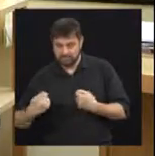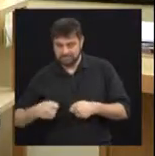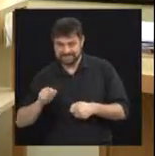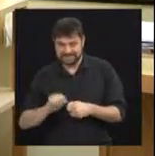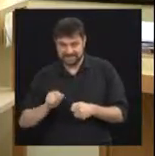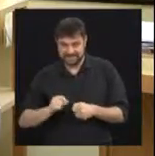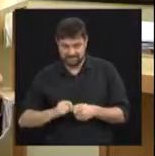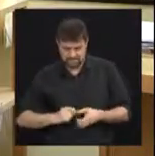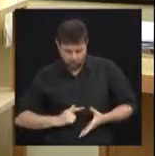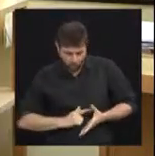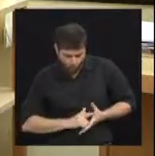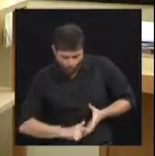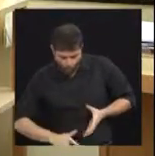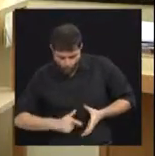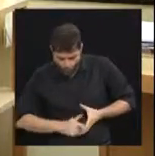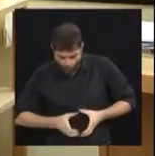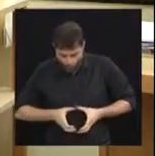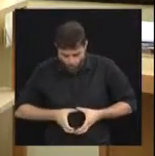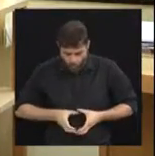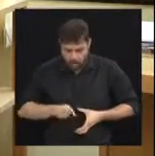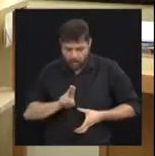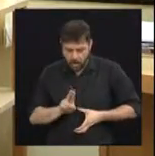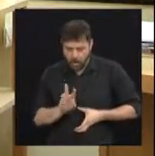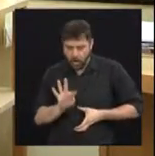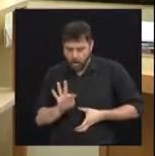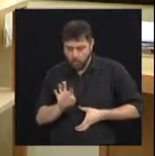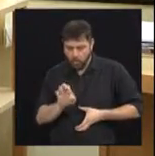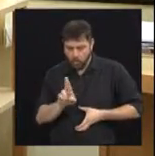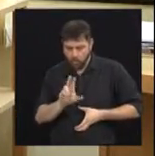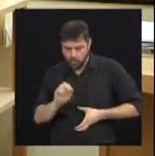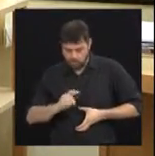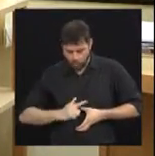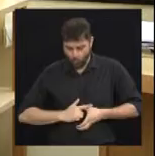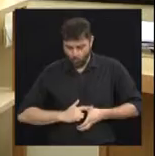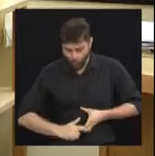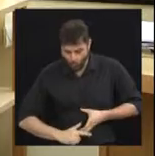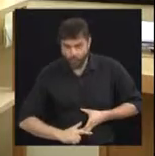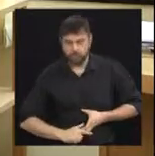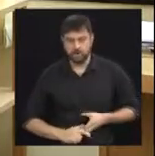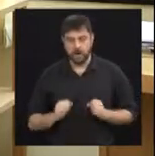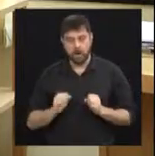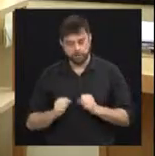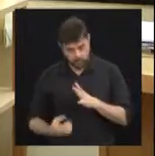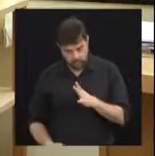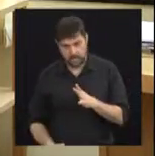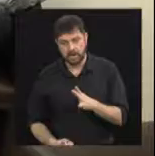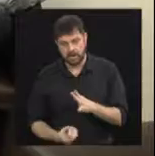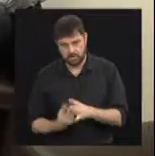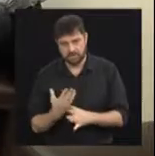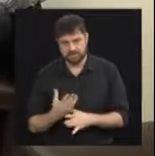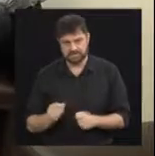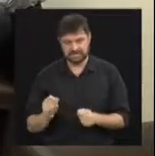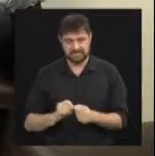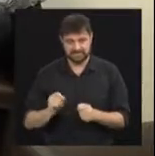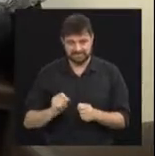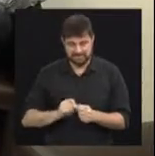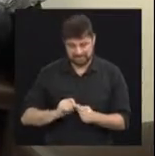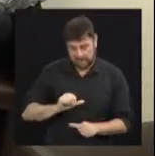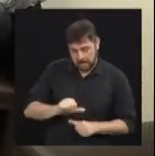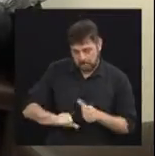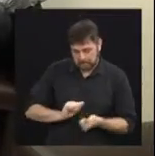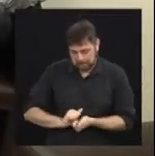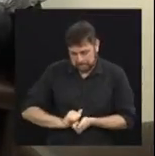útero, para que ele possa voltar às condições normais depois de um aborto, pode, em algumas situações, causar